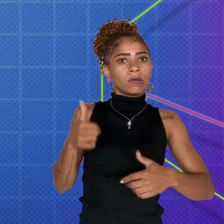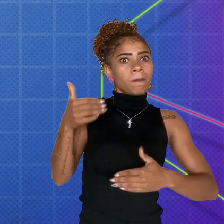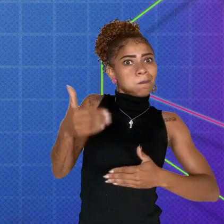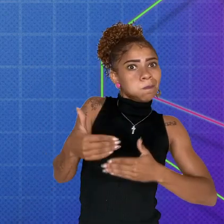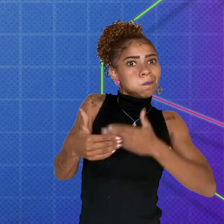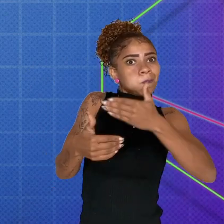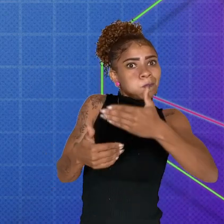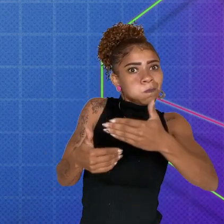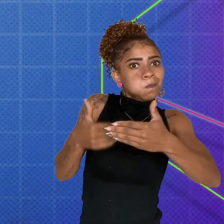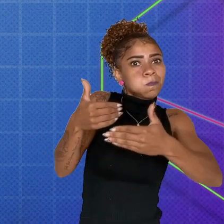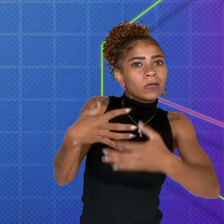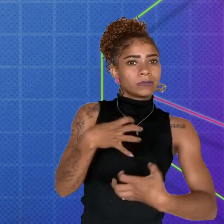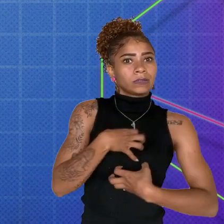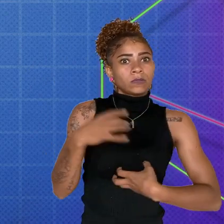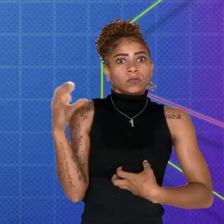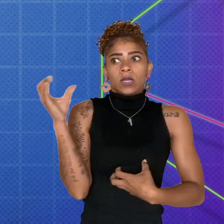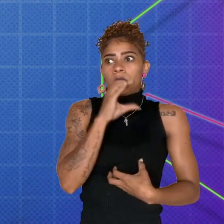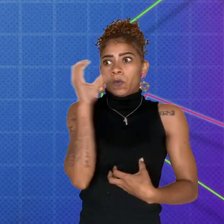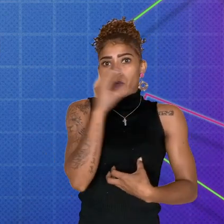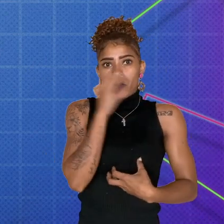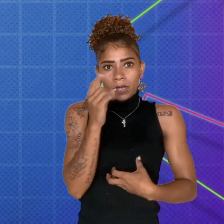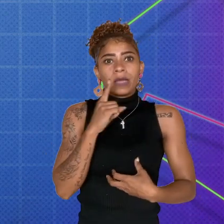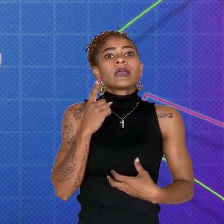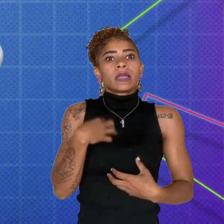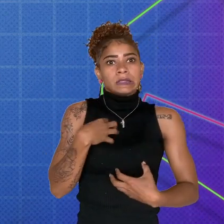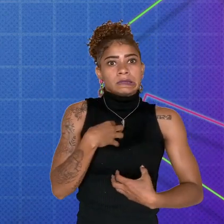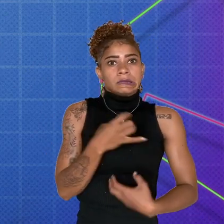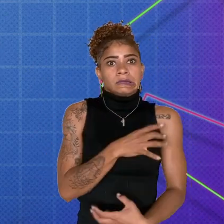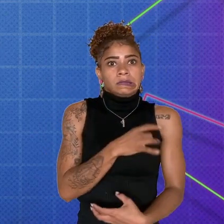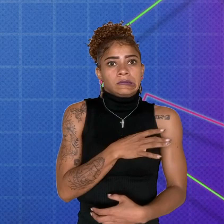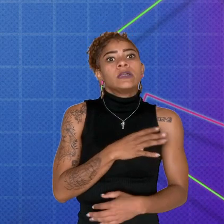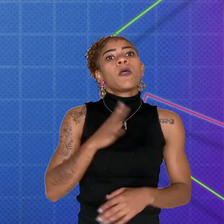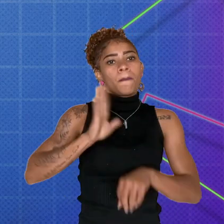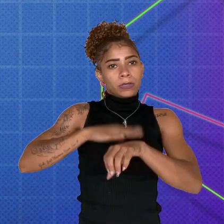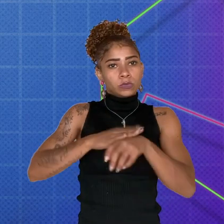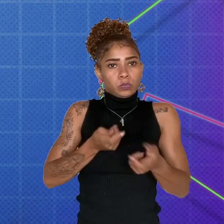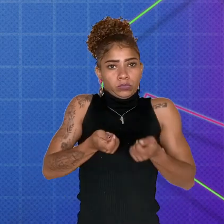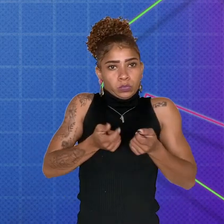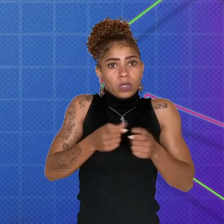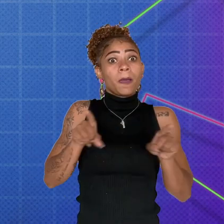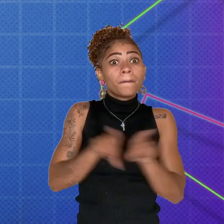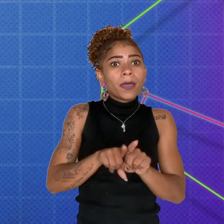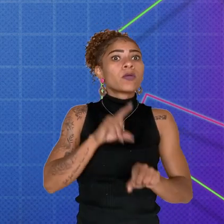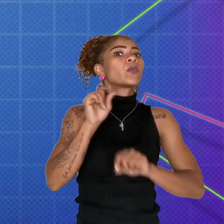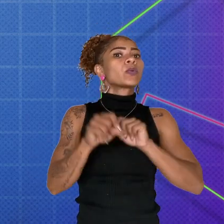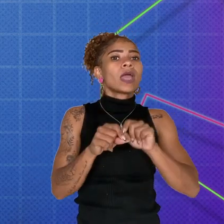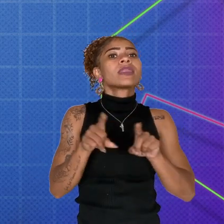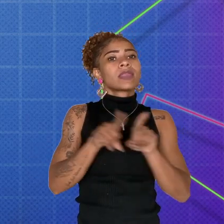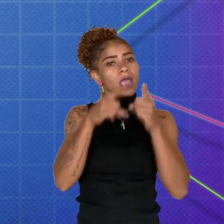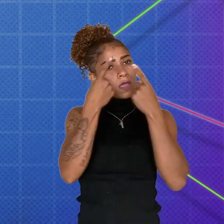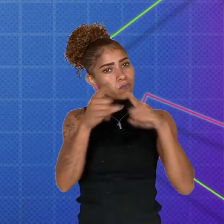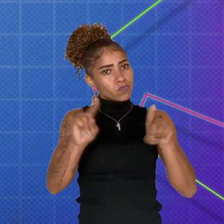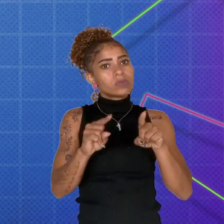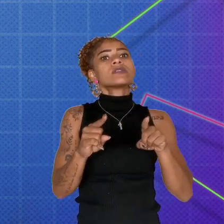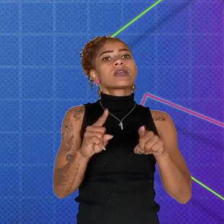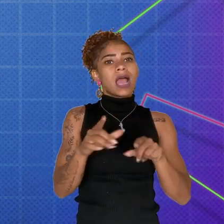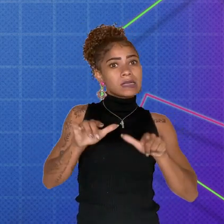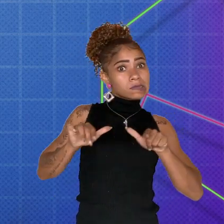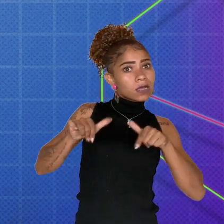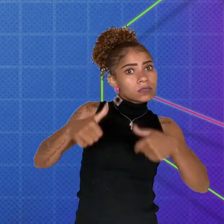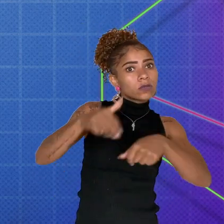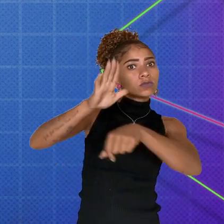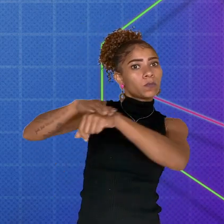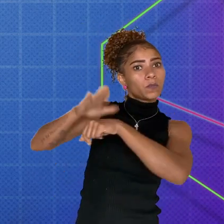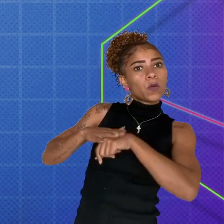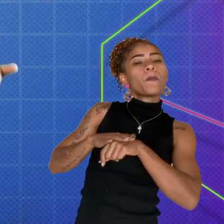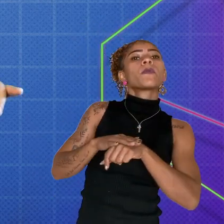intensifica, criando uma sensação de urgência e aumentando a tensão dos jogadores. Além da trilha sonora, os efeitos sonoros do